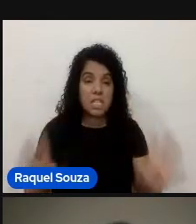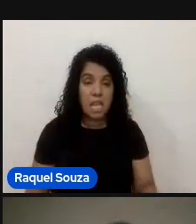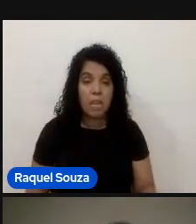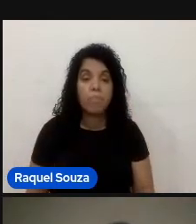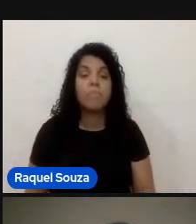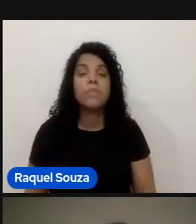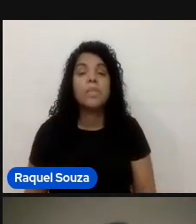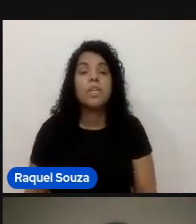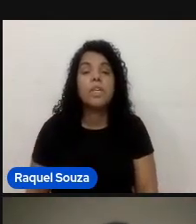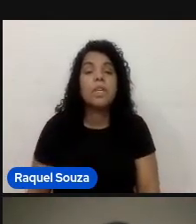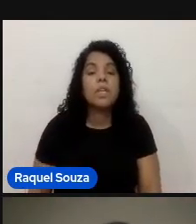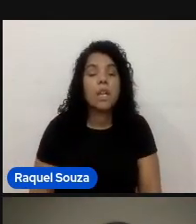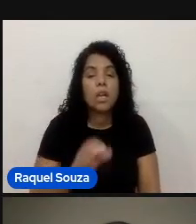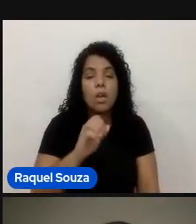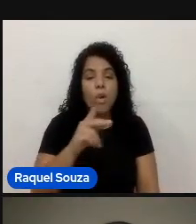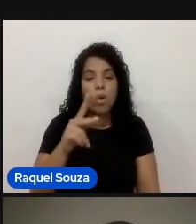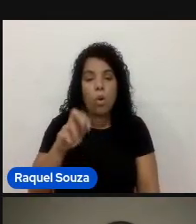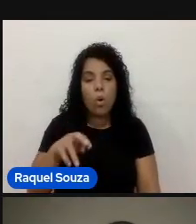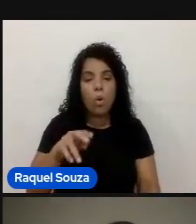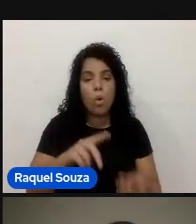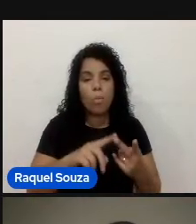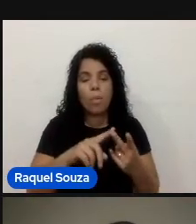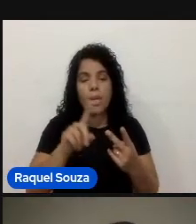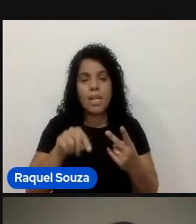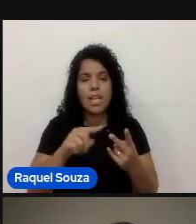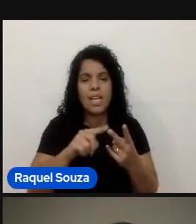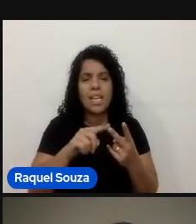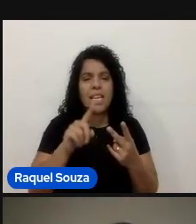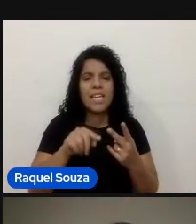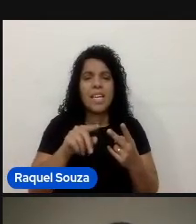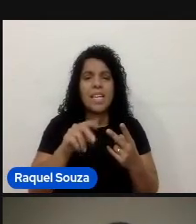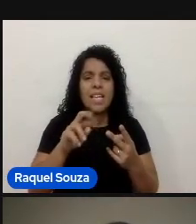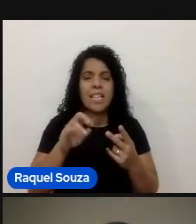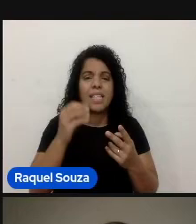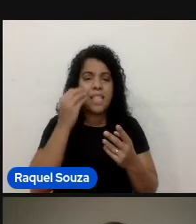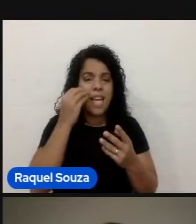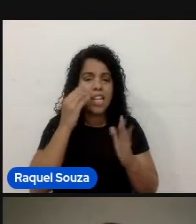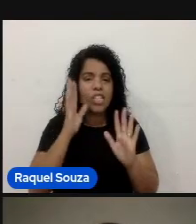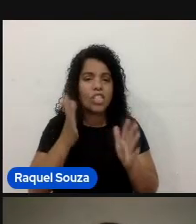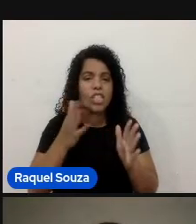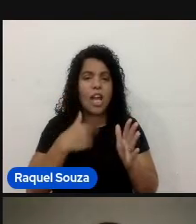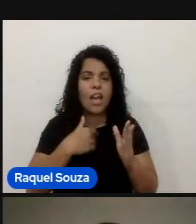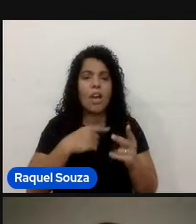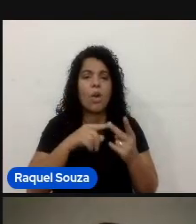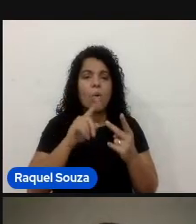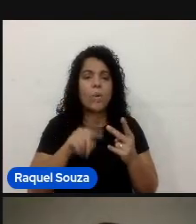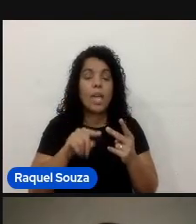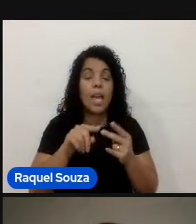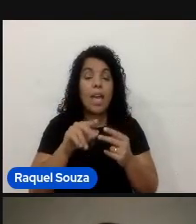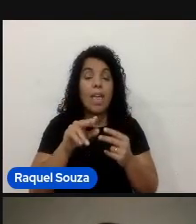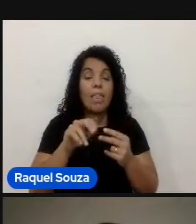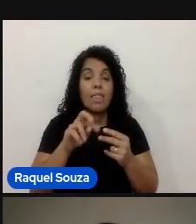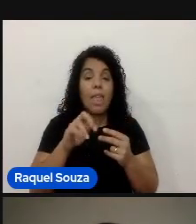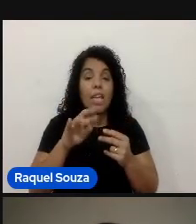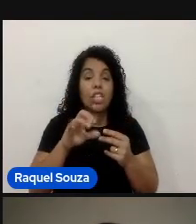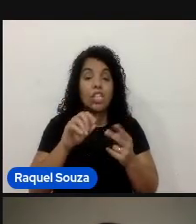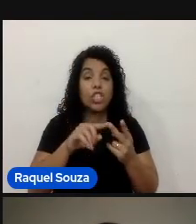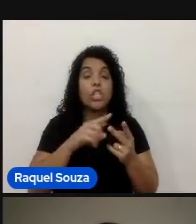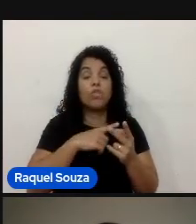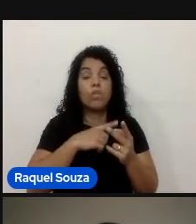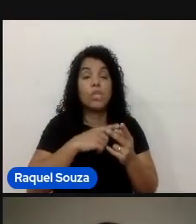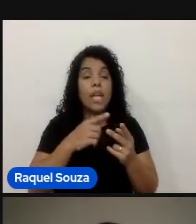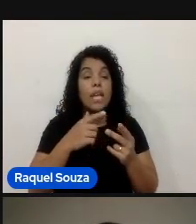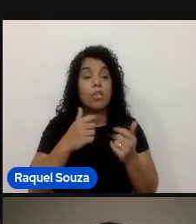Playwright Test ele tem suporte nativo para teste de API também, já tem um tempo isso. Tem internamente um suporte a testes